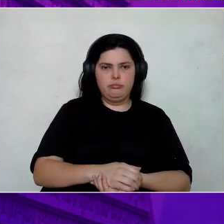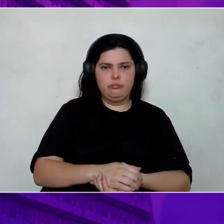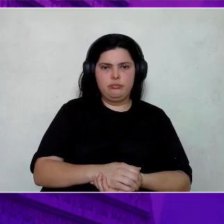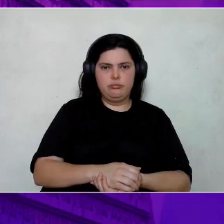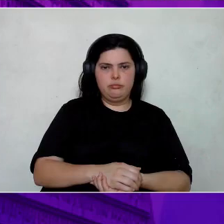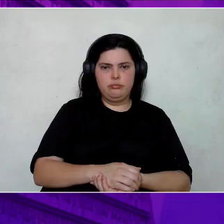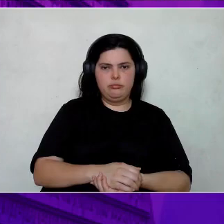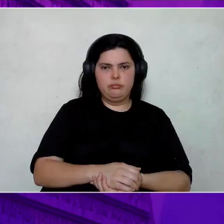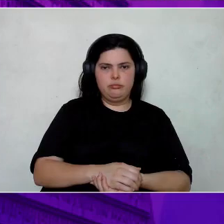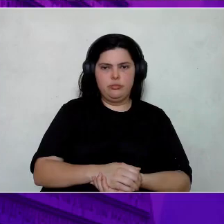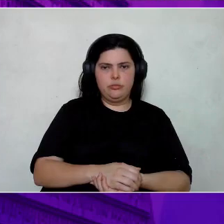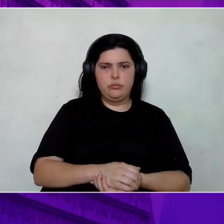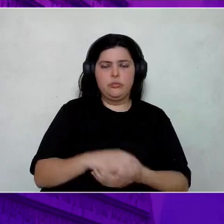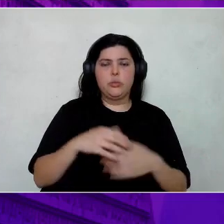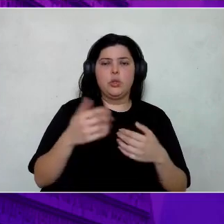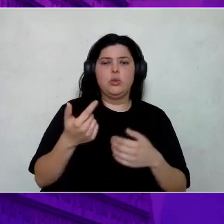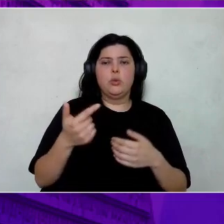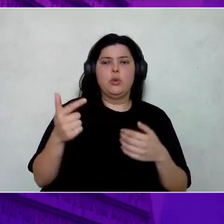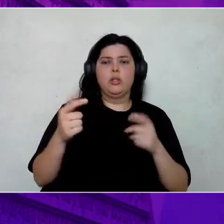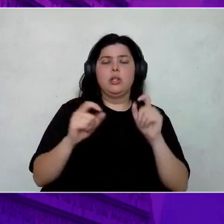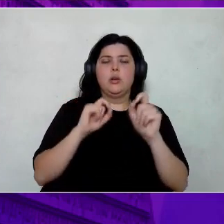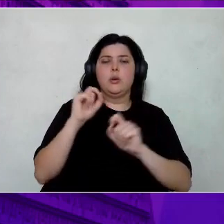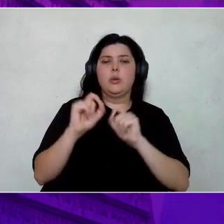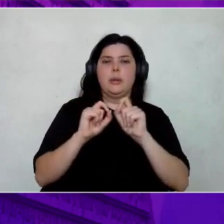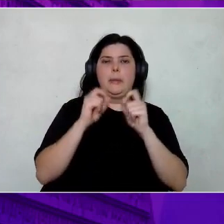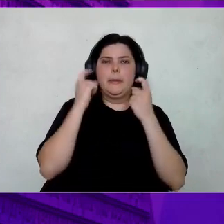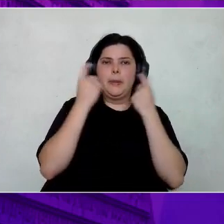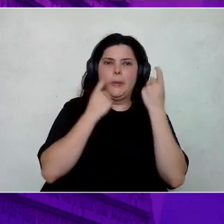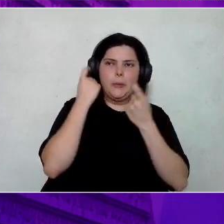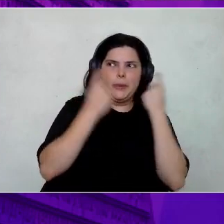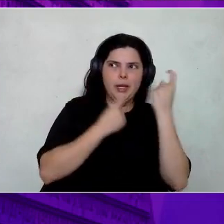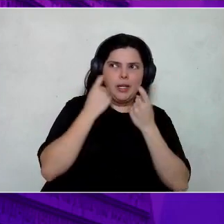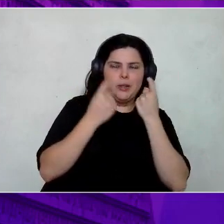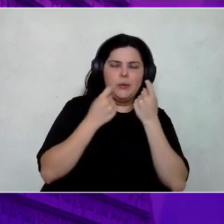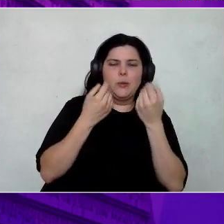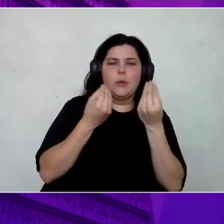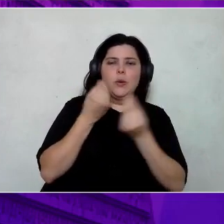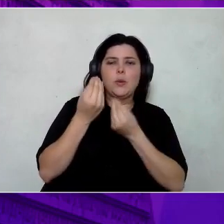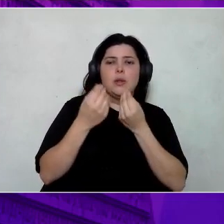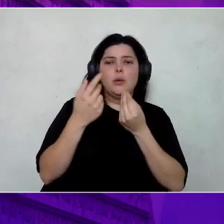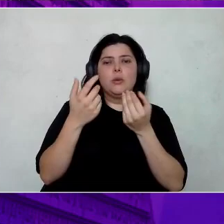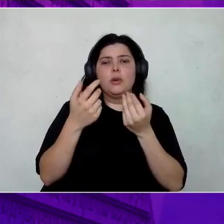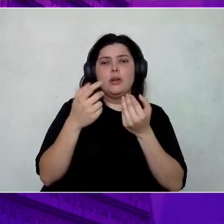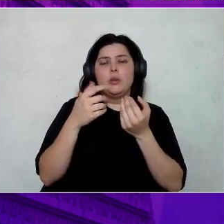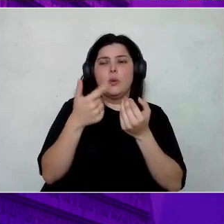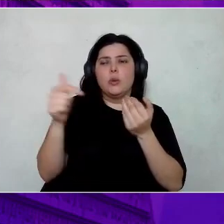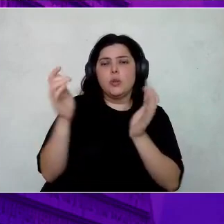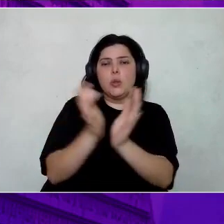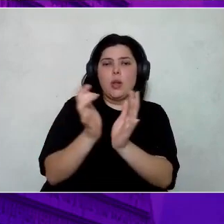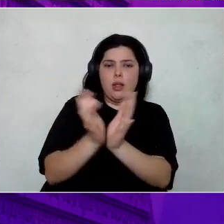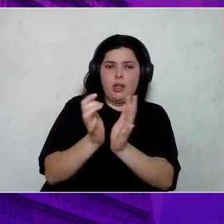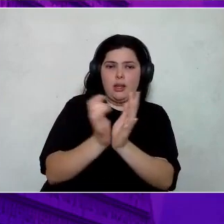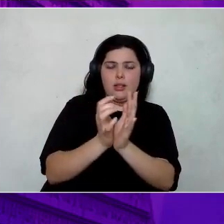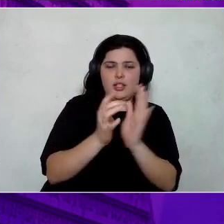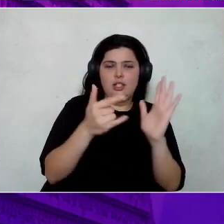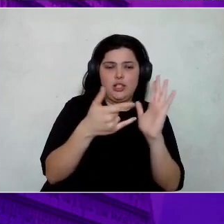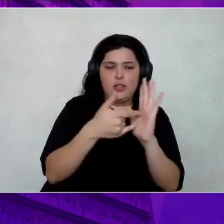Outra coisa que você pode ficar preocupado também é como seus ex-pares, né, vão lhe